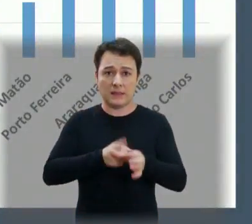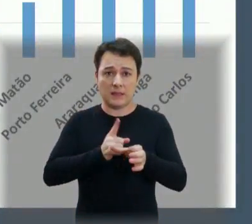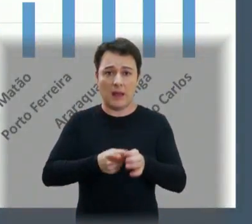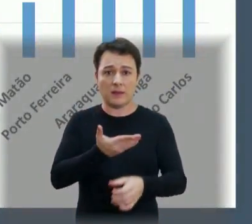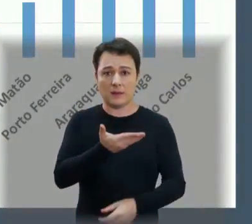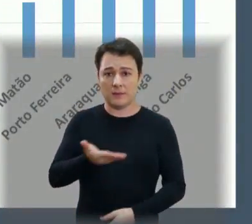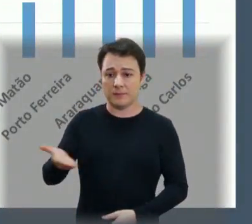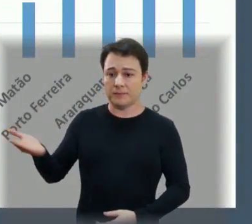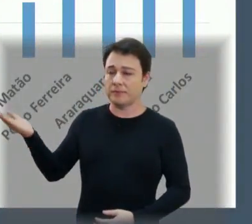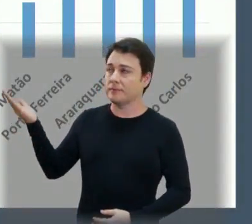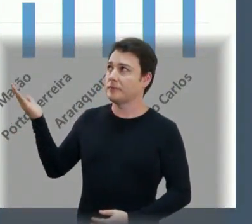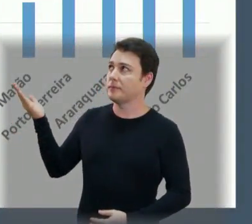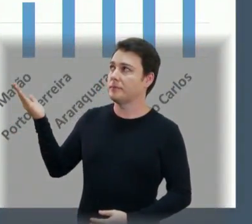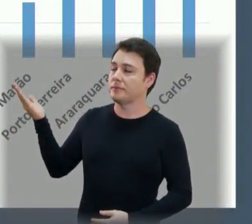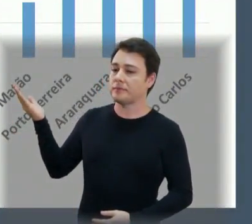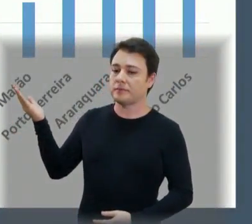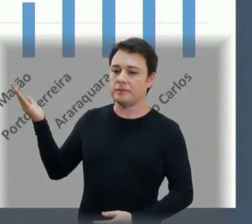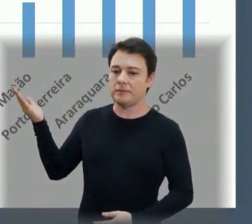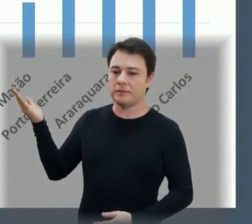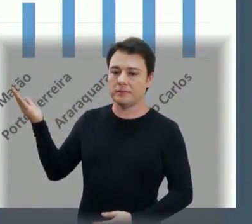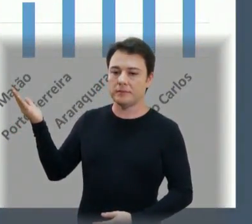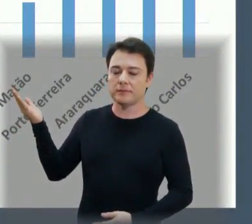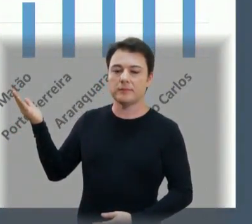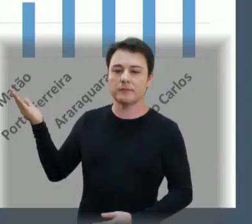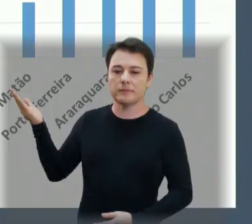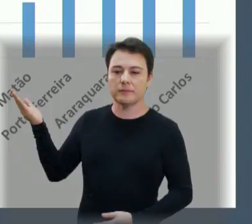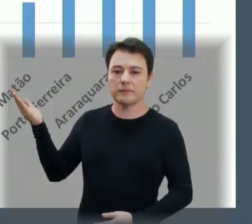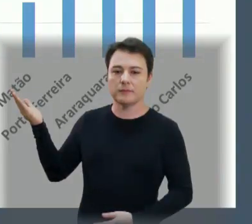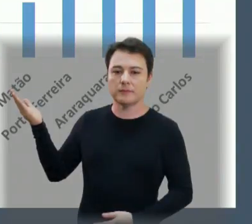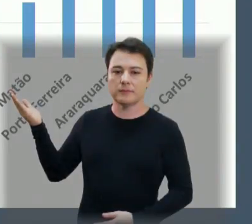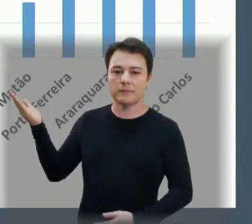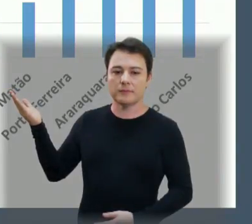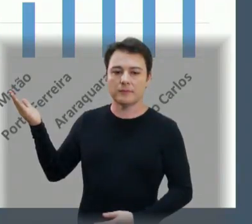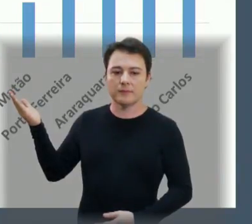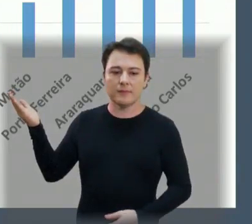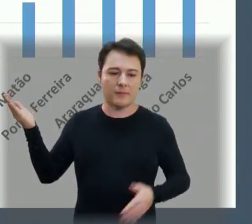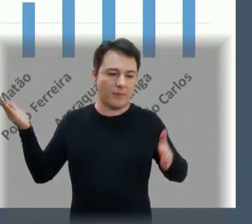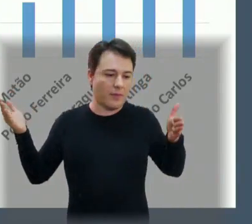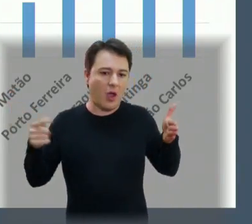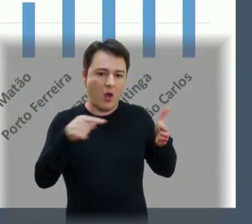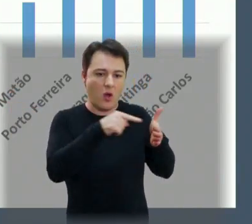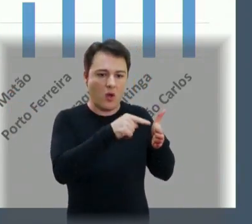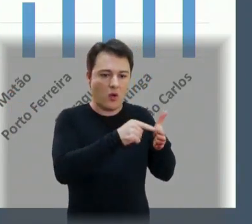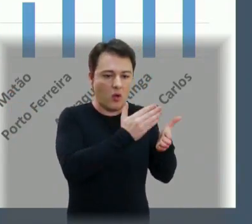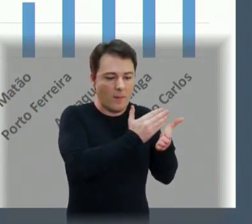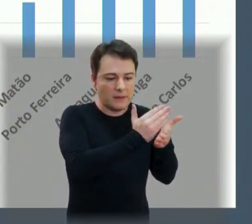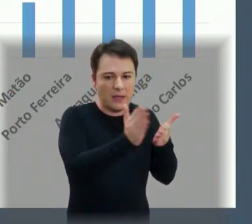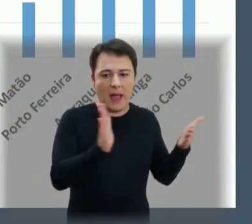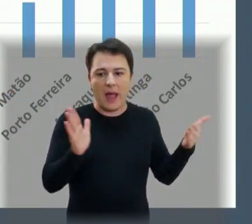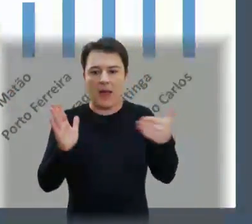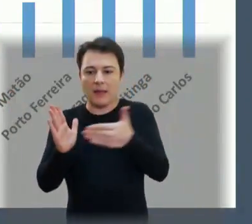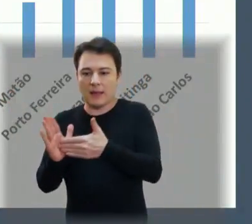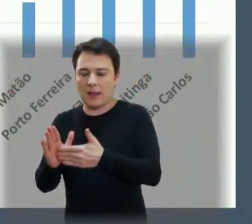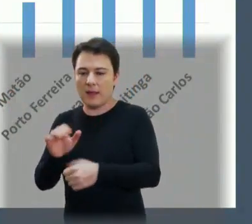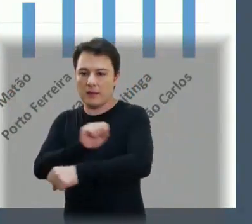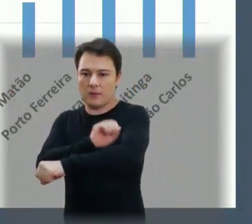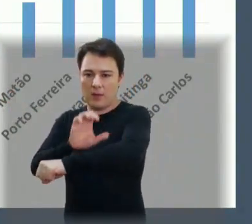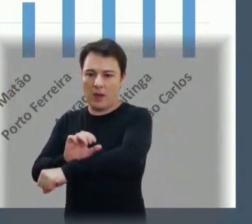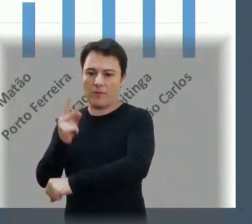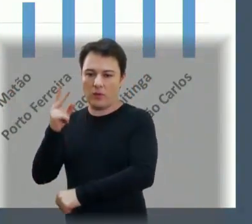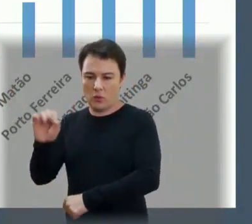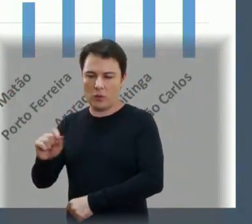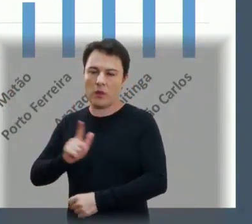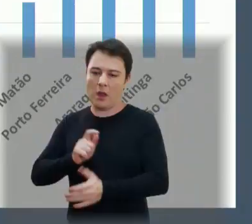né? Vocês estão acompanhando aí, desde Borborema lá com um caso, até São Carlos com 28 casos, passando